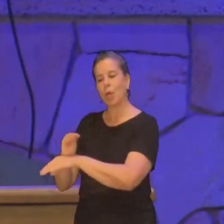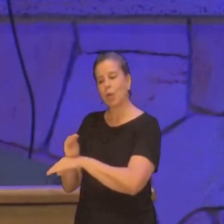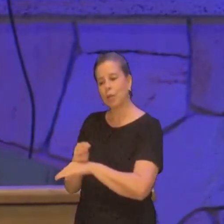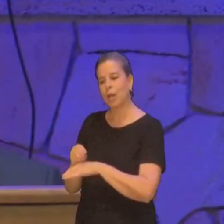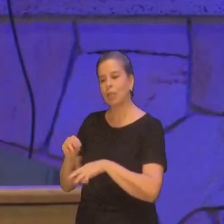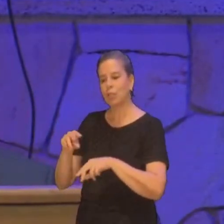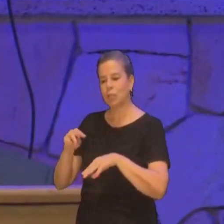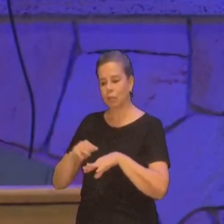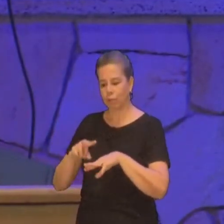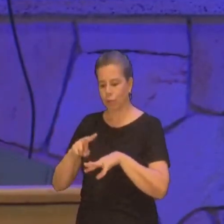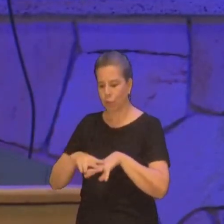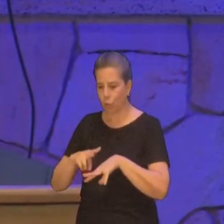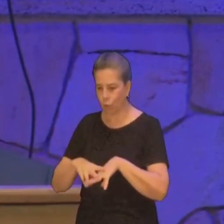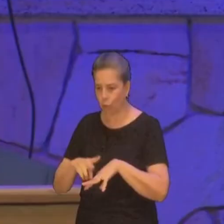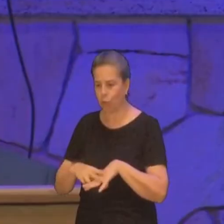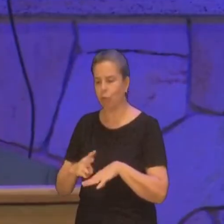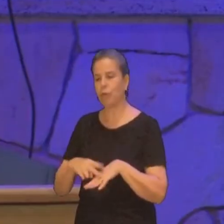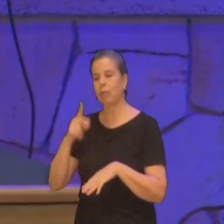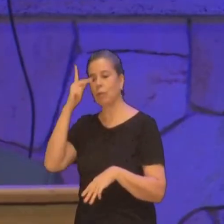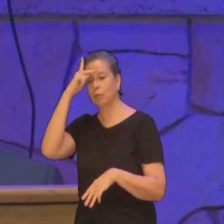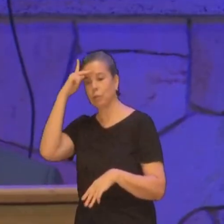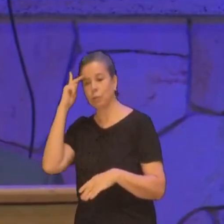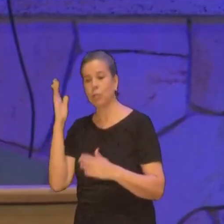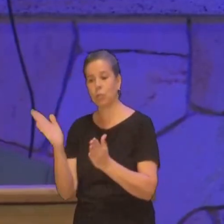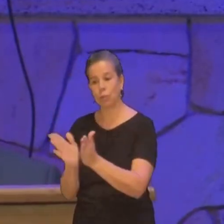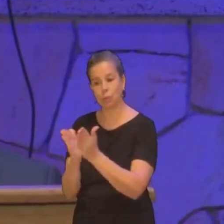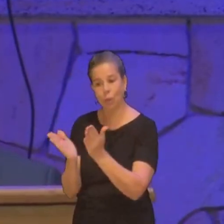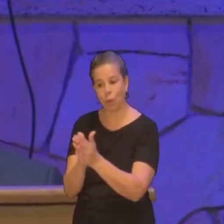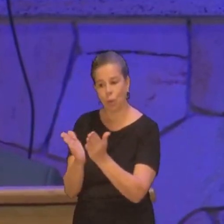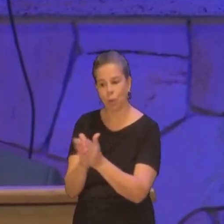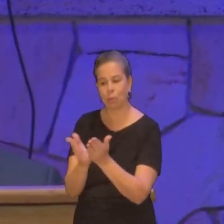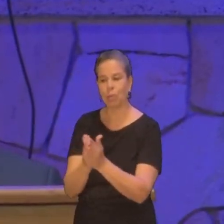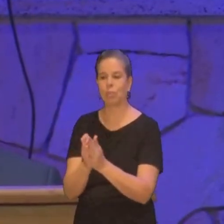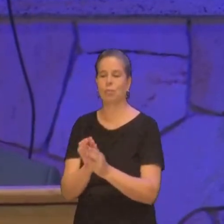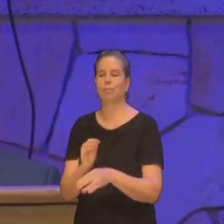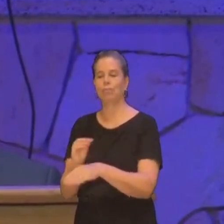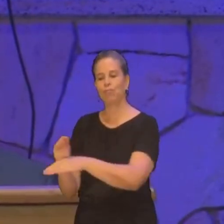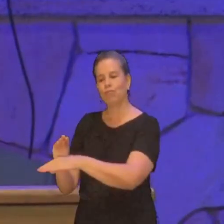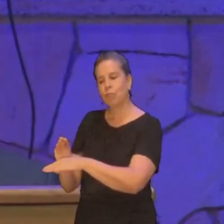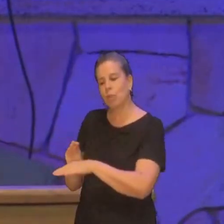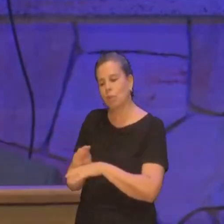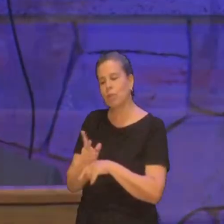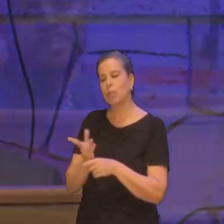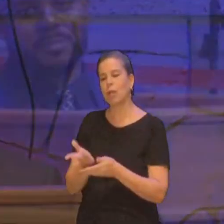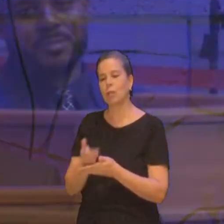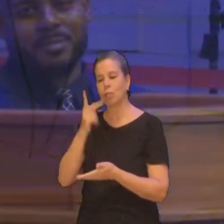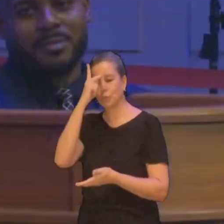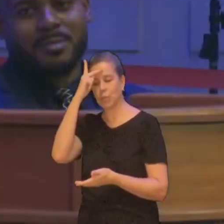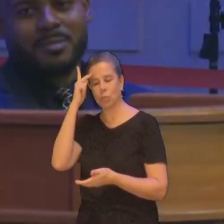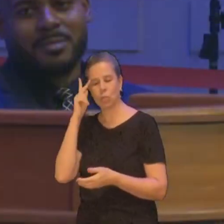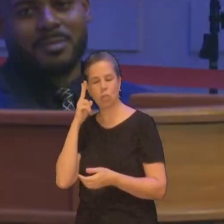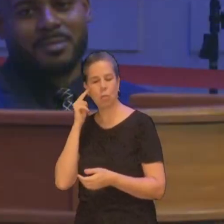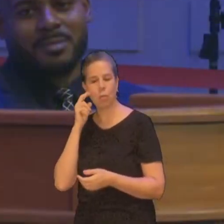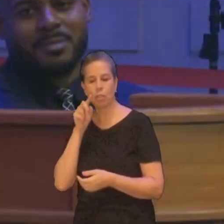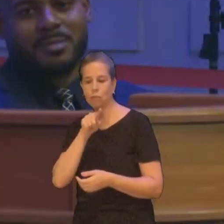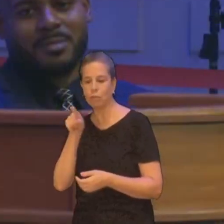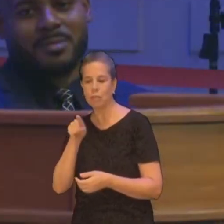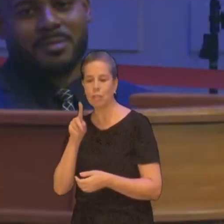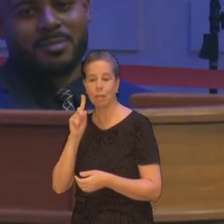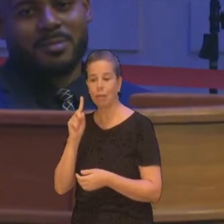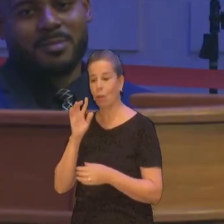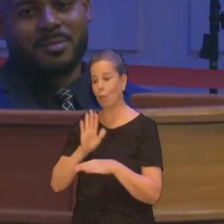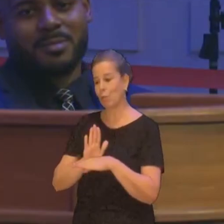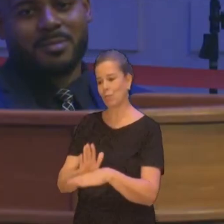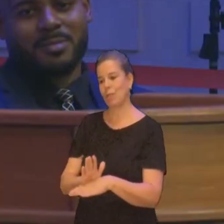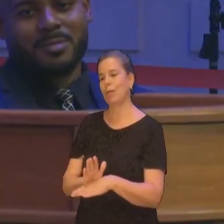pobres, é cuidar daqueles que estão negligenciados, é olhar para aquelas pessoas que você normalmente não olharia. Porque